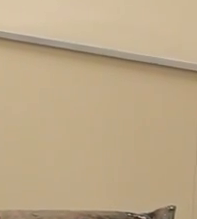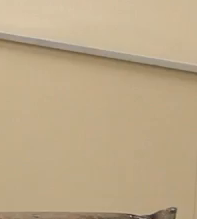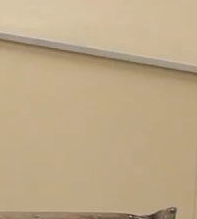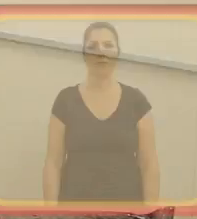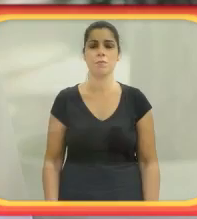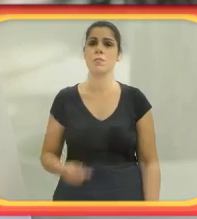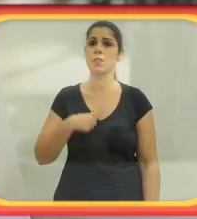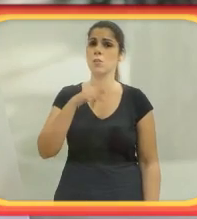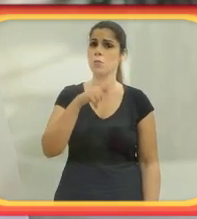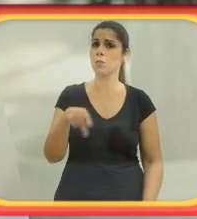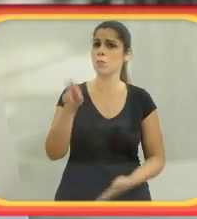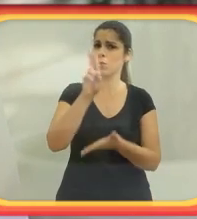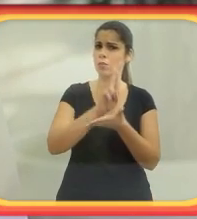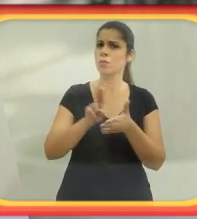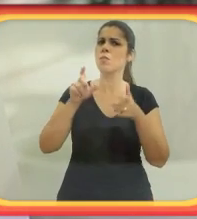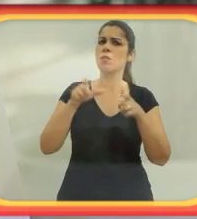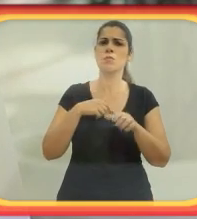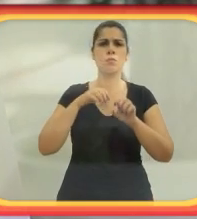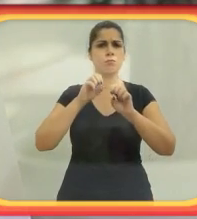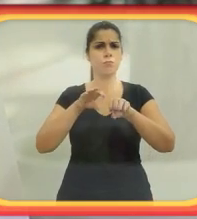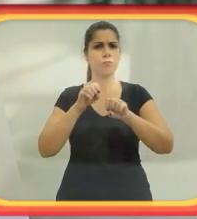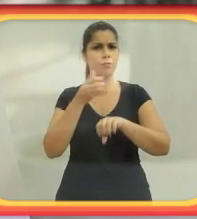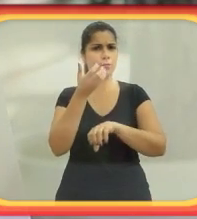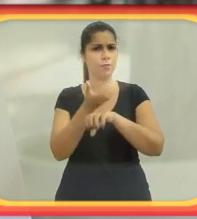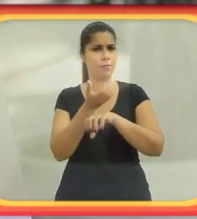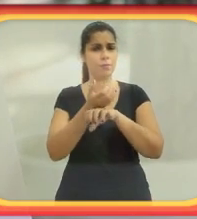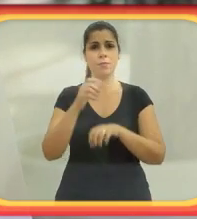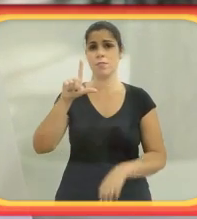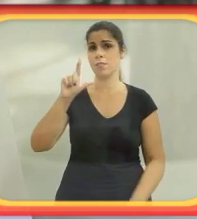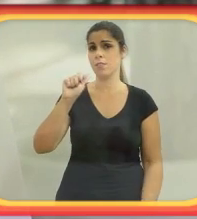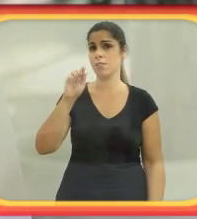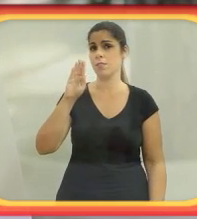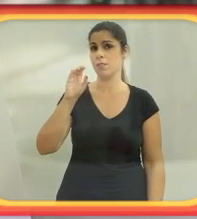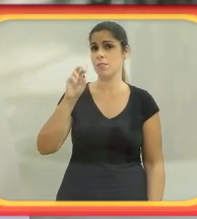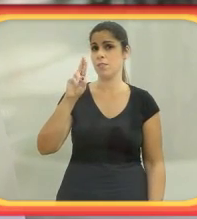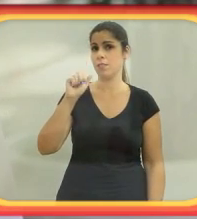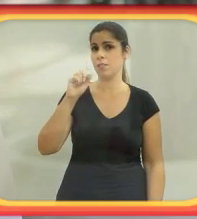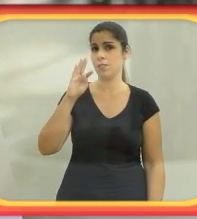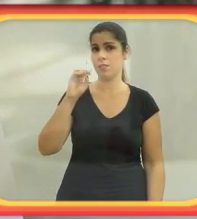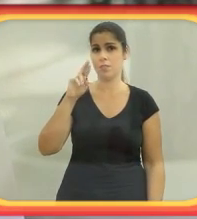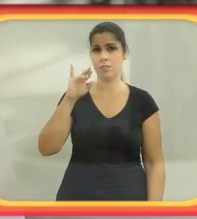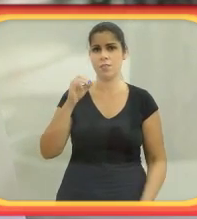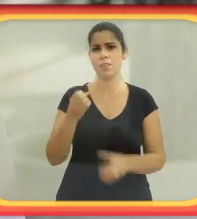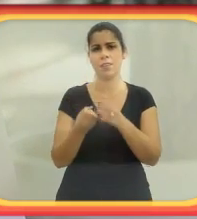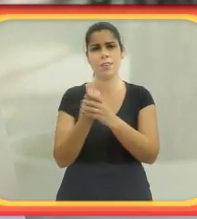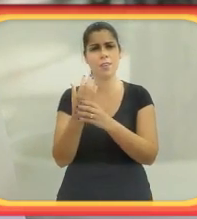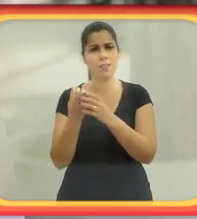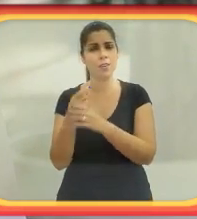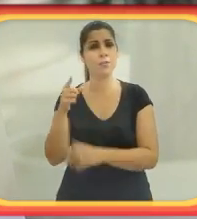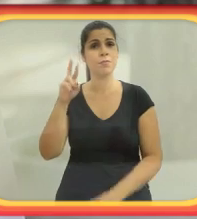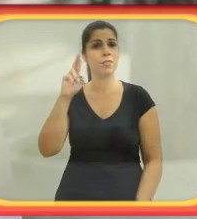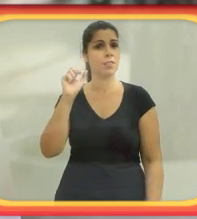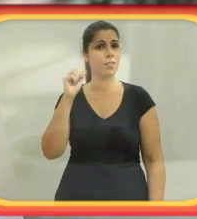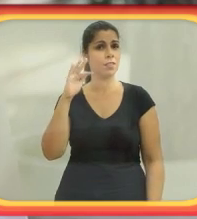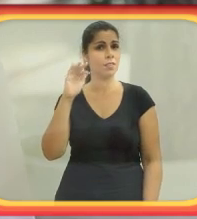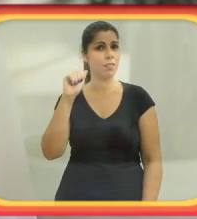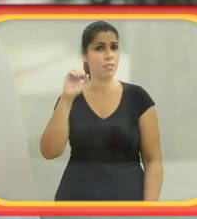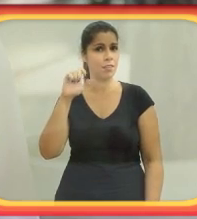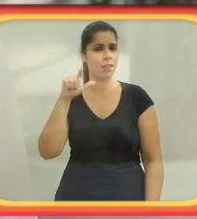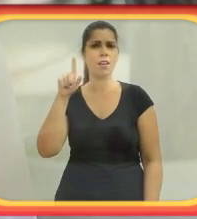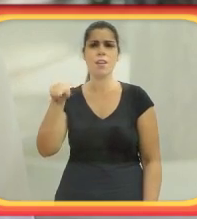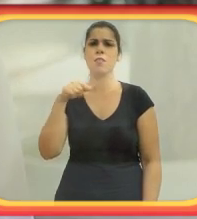carteira. Eu sou professor da universidade, onde eu leciono a disciplina Laboratório de